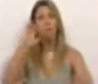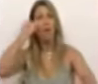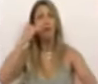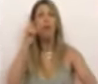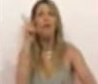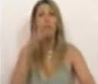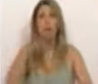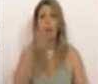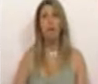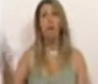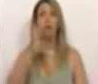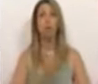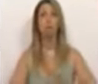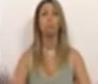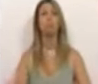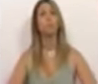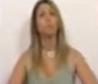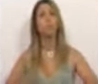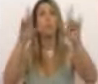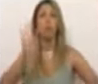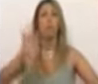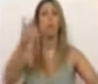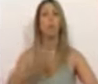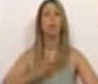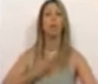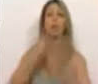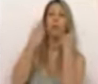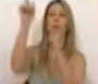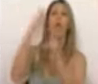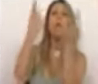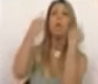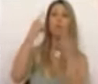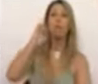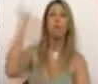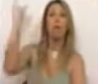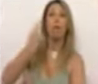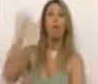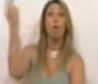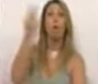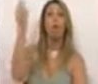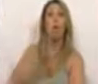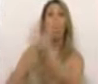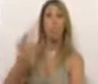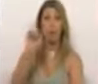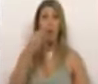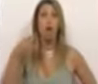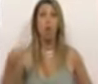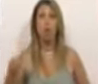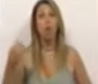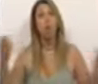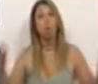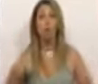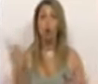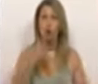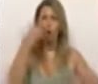o desenvolvimento do país, da dívida ao seu serviço, às imposições da União Europeia e do Euro. Somos nós, como povo, e